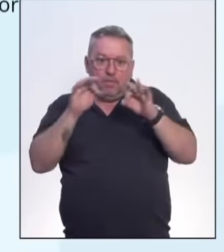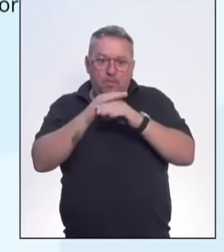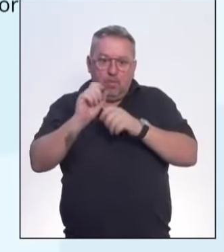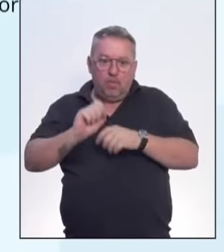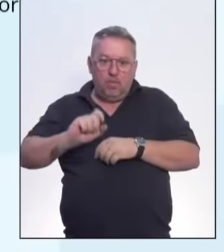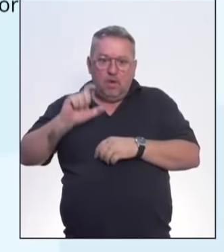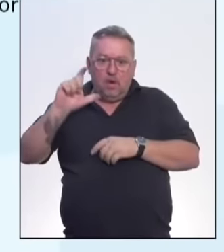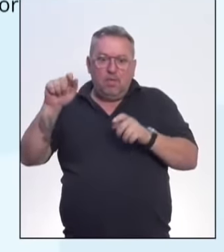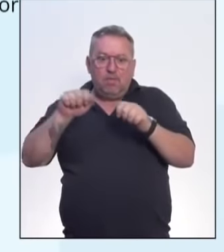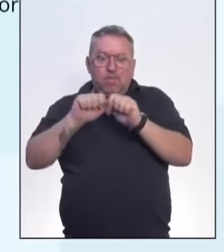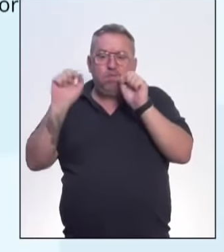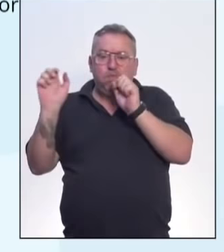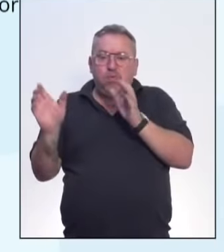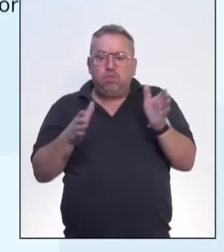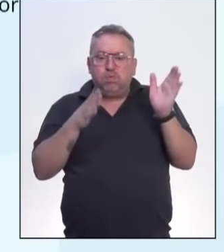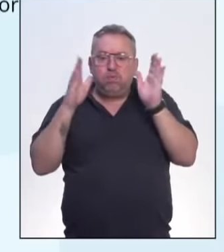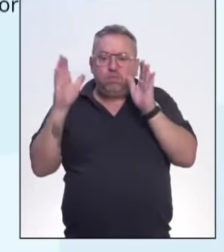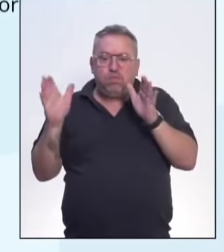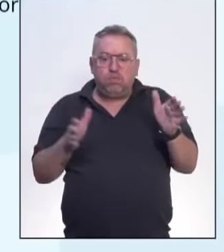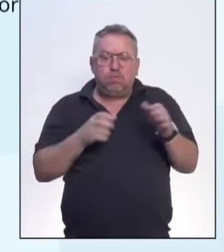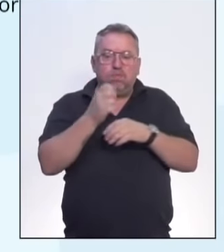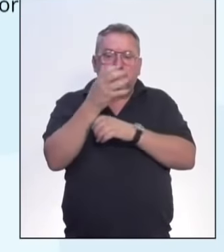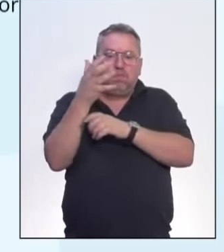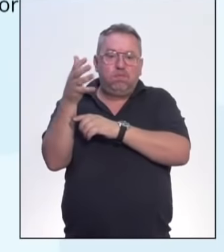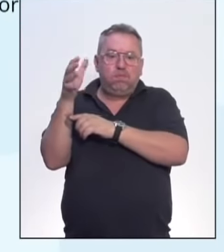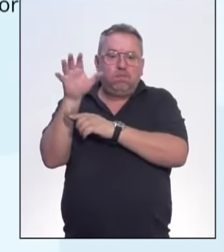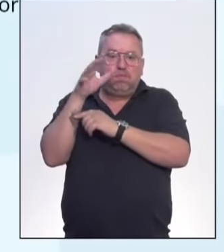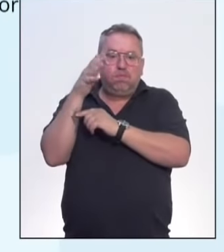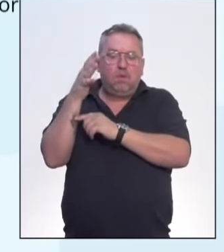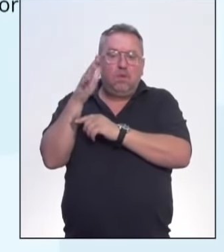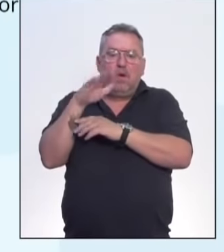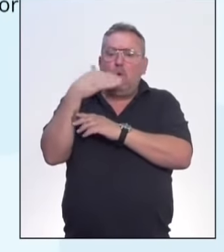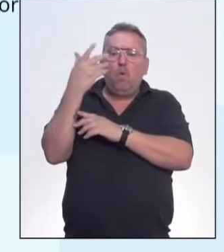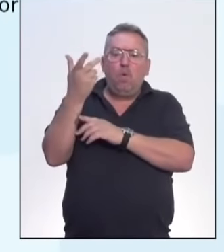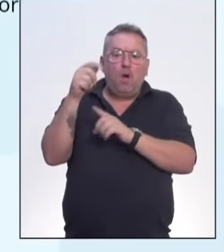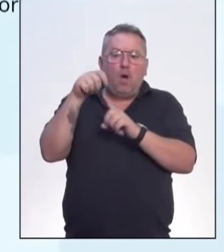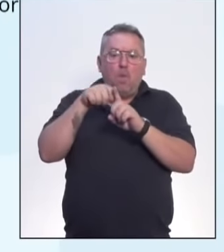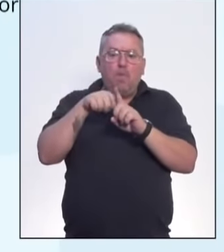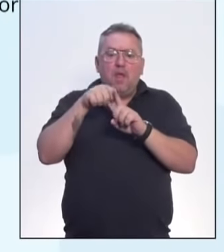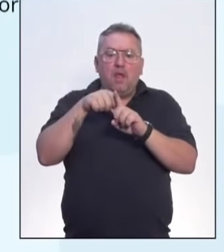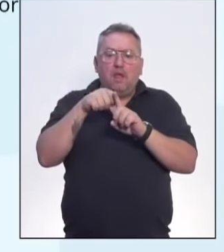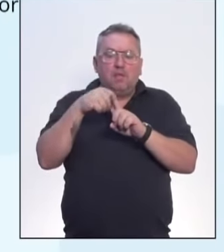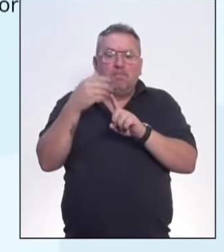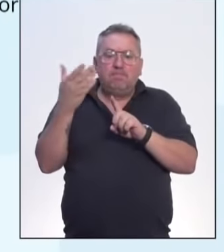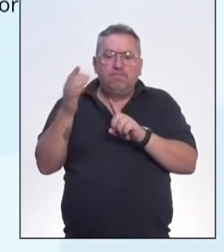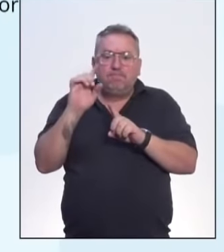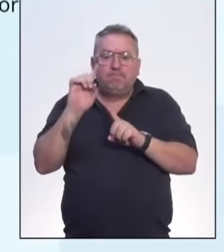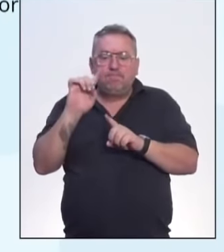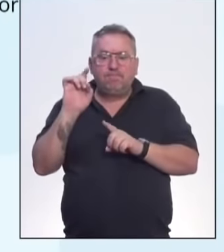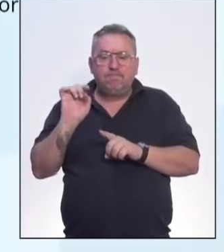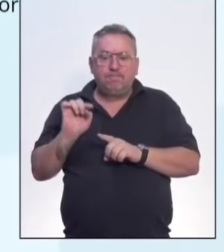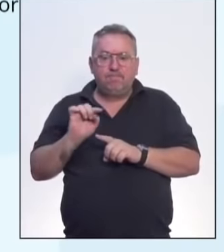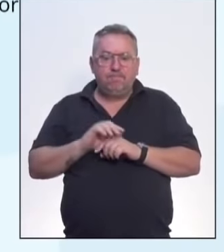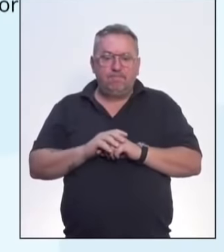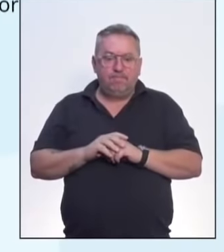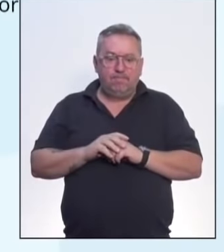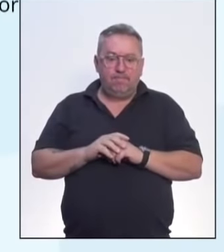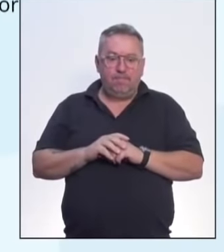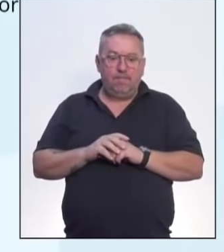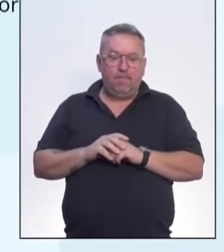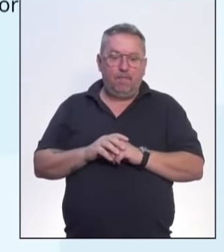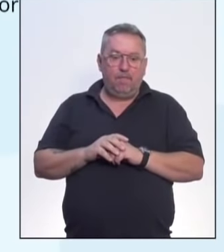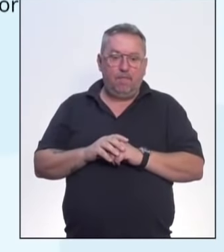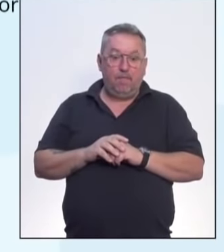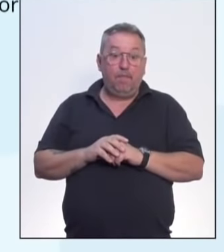maior aumento na produção de ventiladores se deu em que mês, Alessandra? É essa a